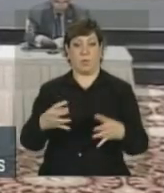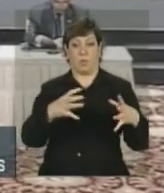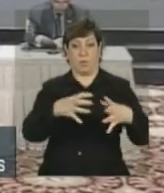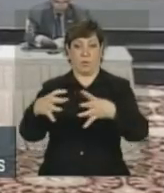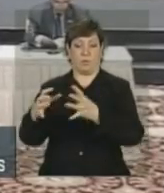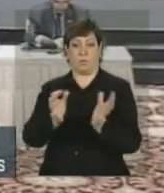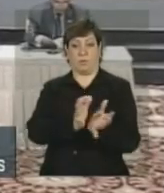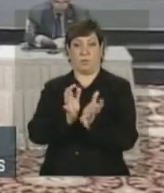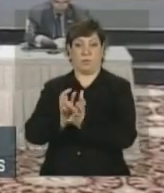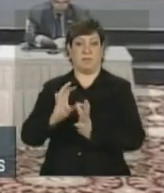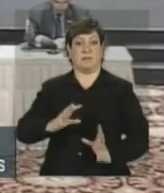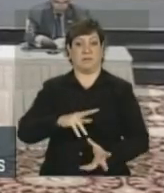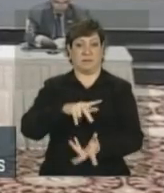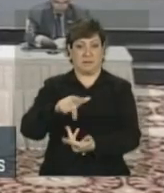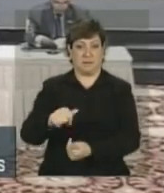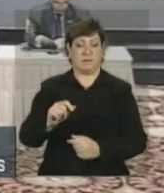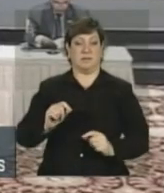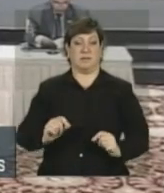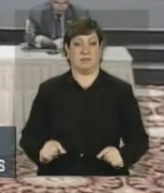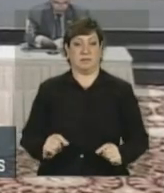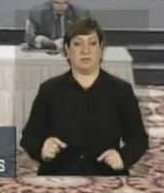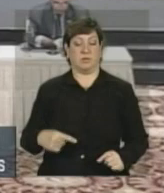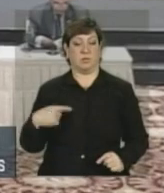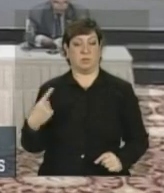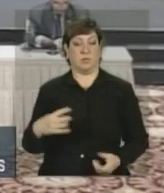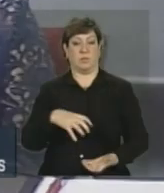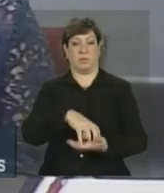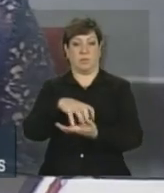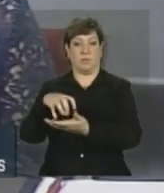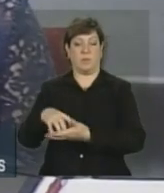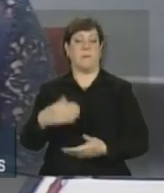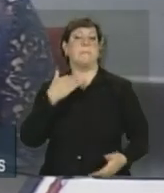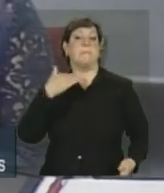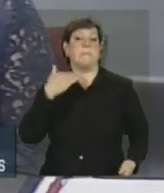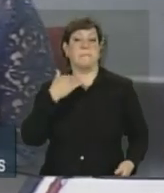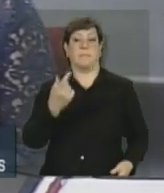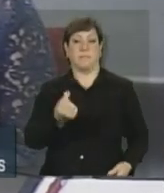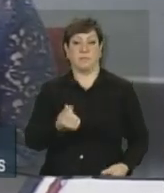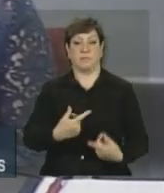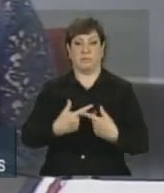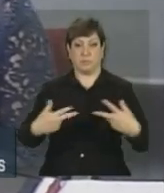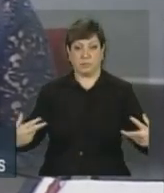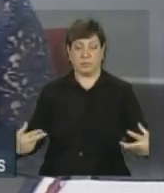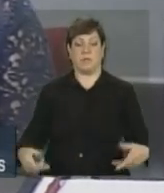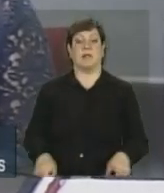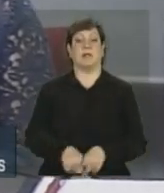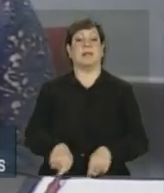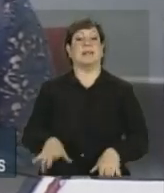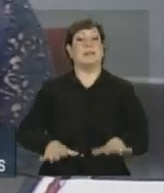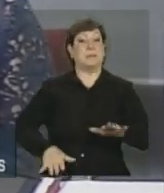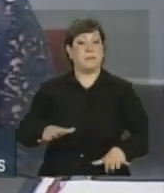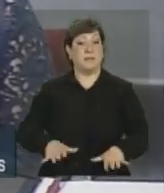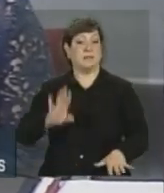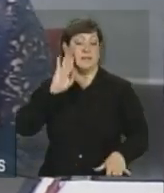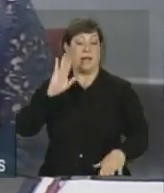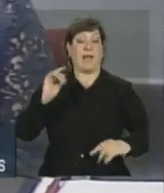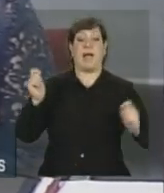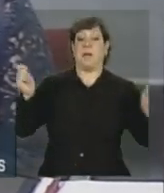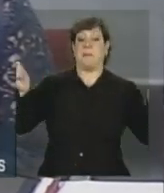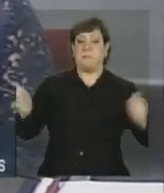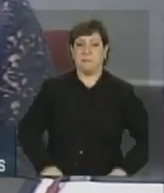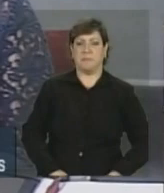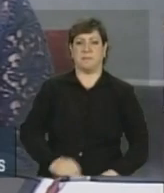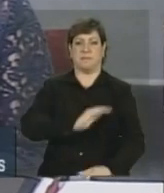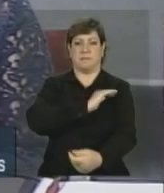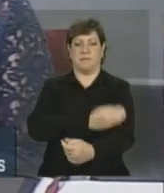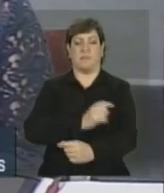organismos internacionais, dos organismos financeiros, depende da capacidade